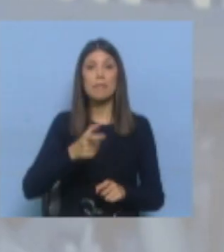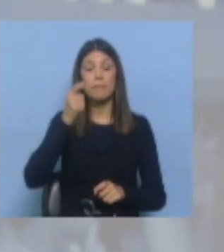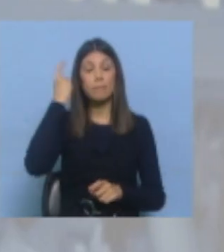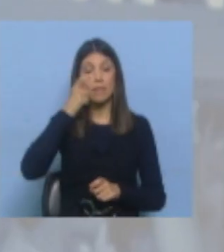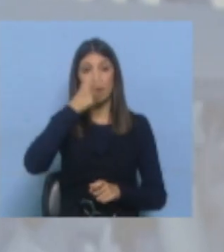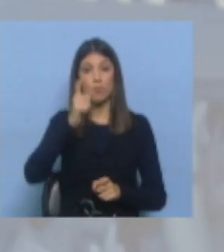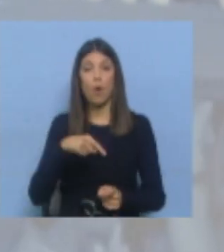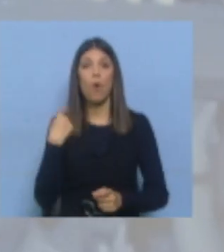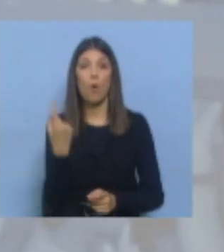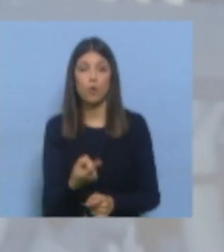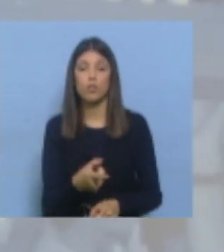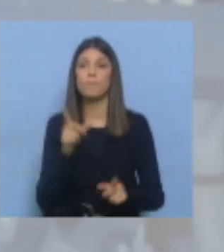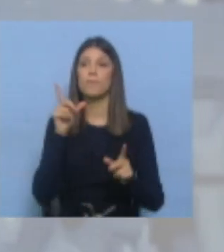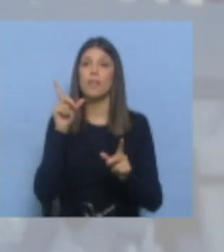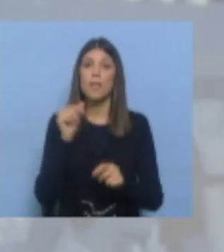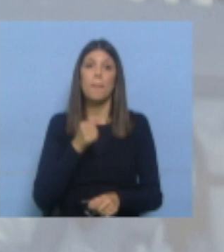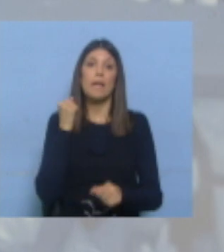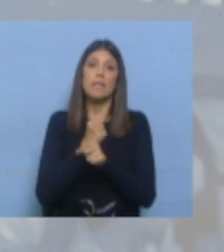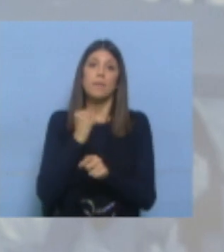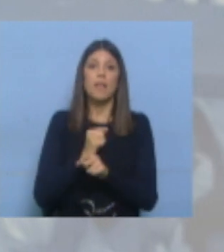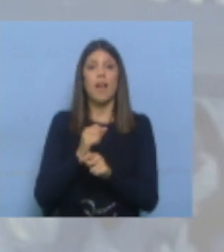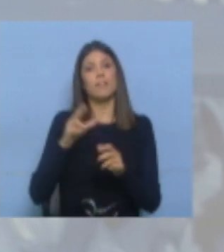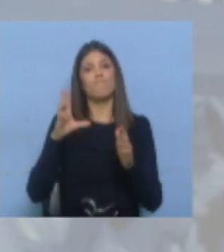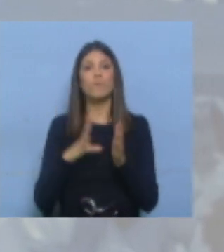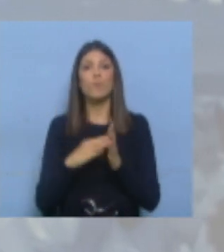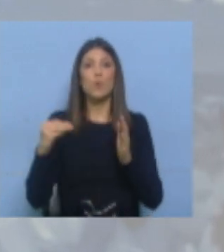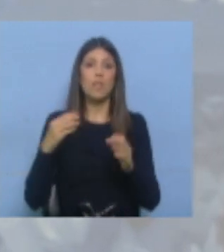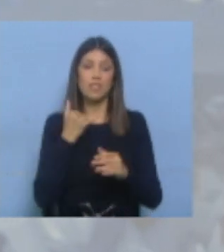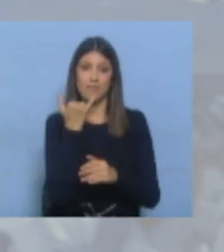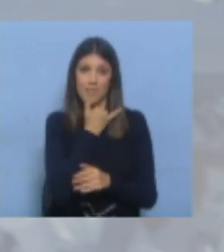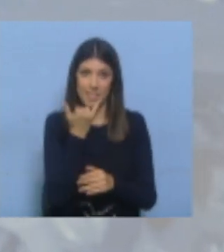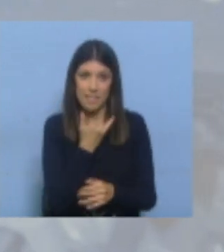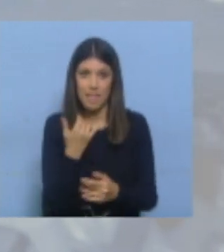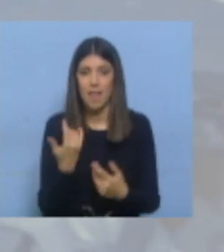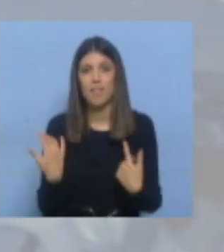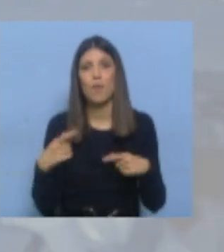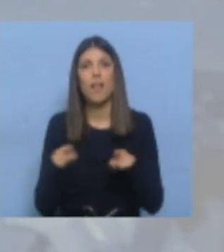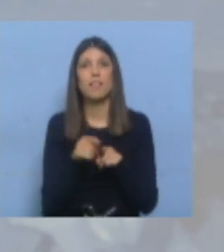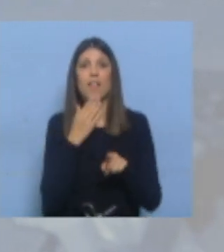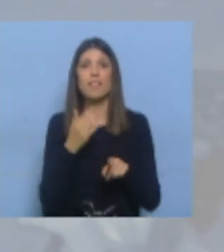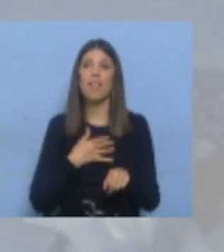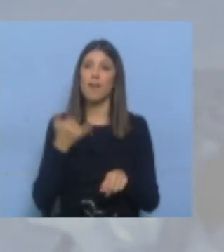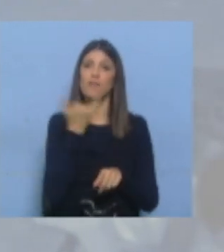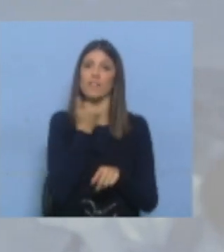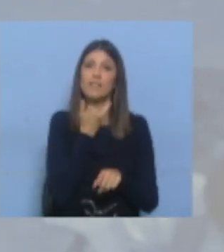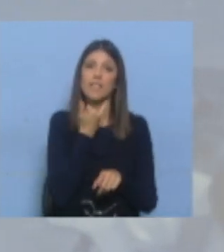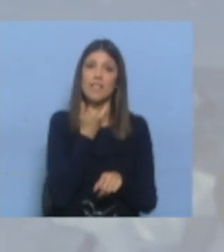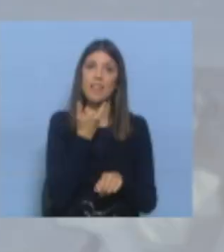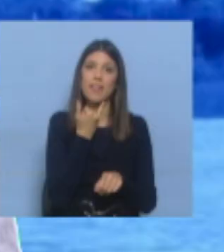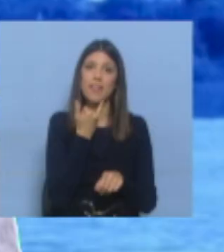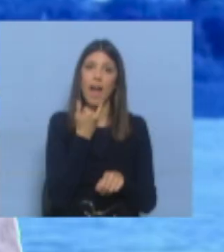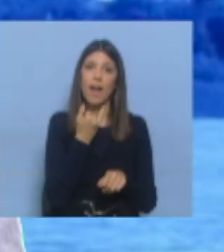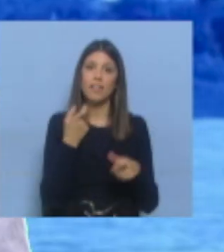modelos de felicidade, ou seja, considerarmos a felicidade algo que não está excessivamente colada